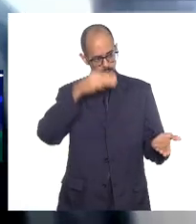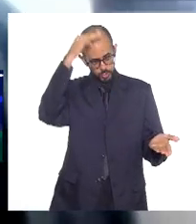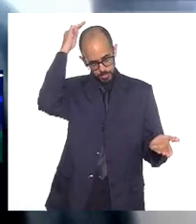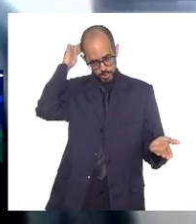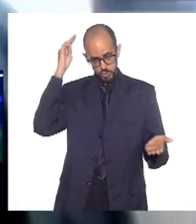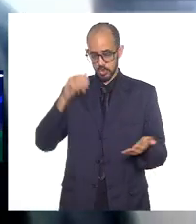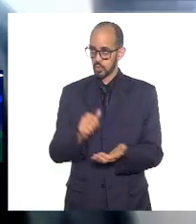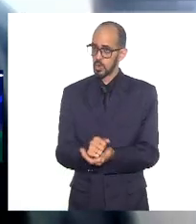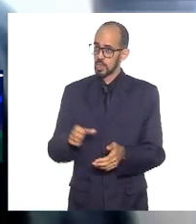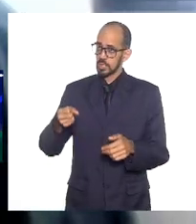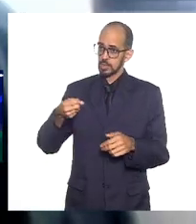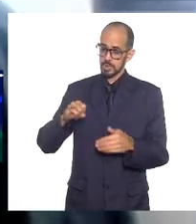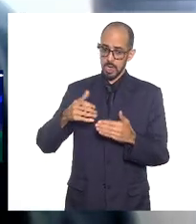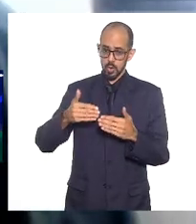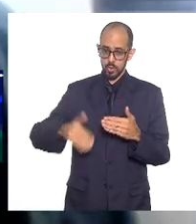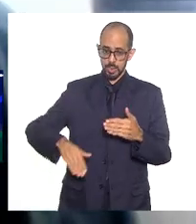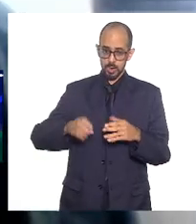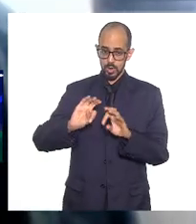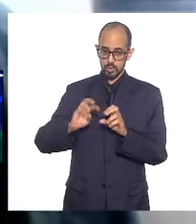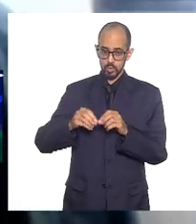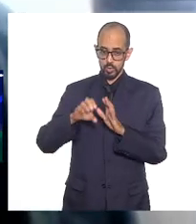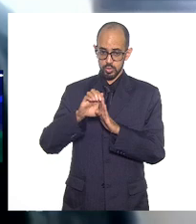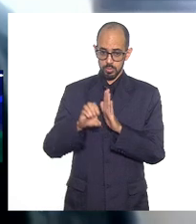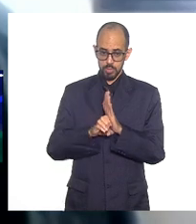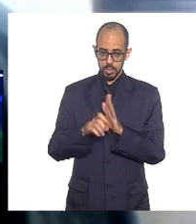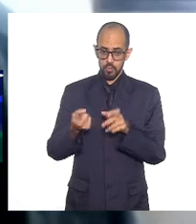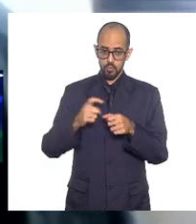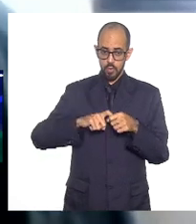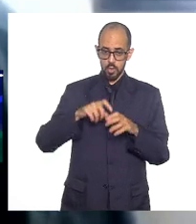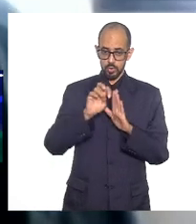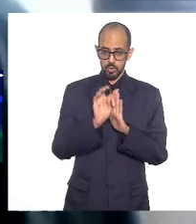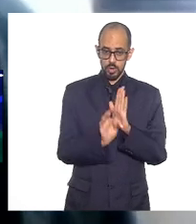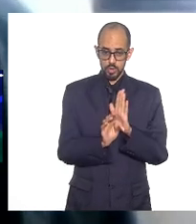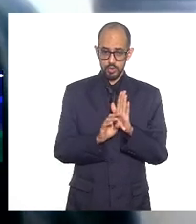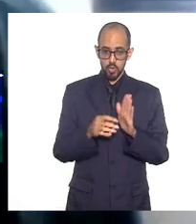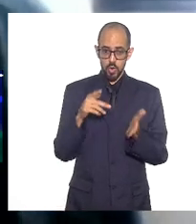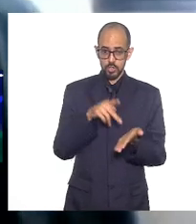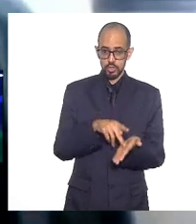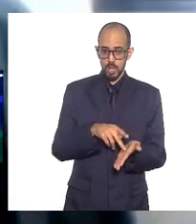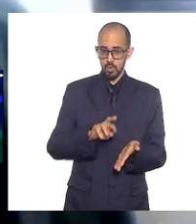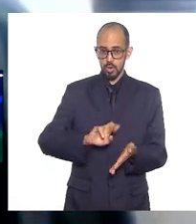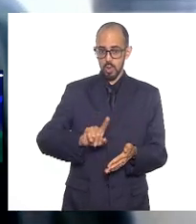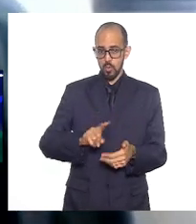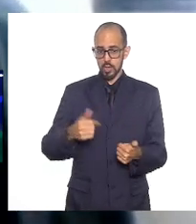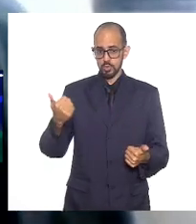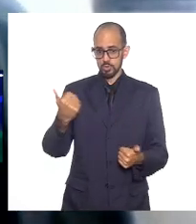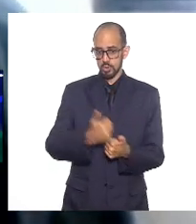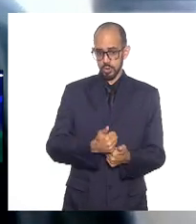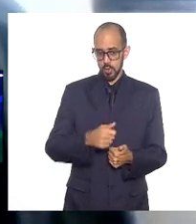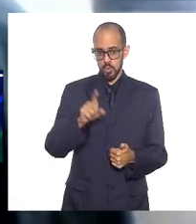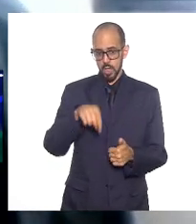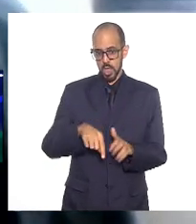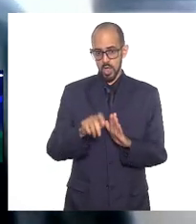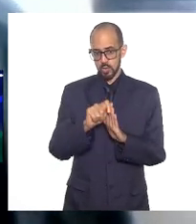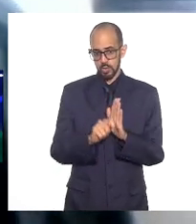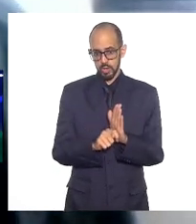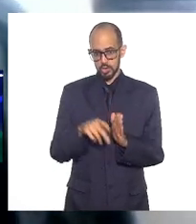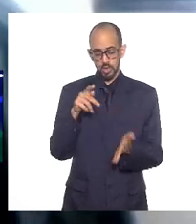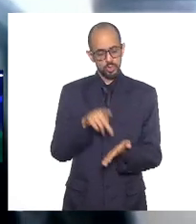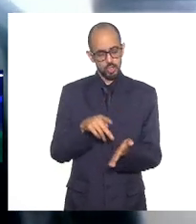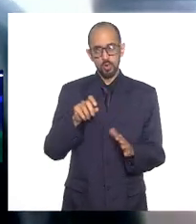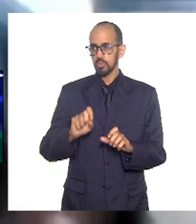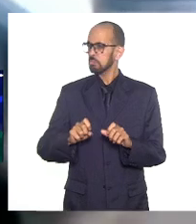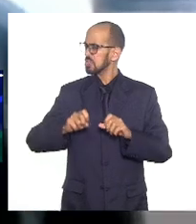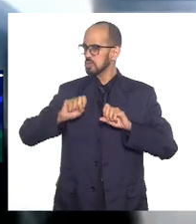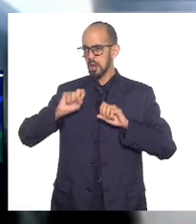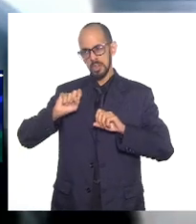se é contrário a todas as emendas e volta o texto original, nem é substitutivo, é o texto original. Mas tudo bem, o